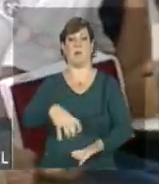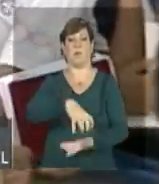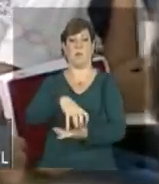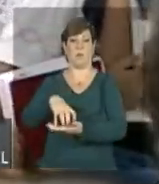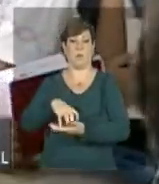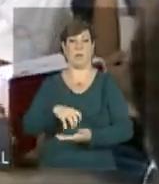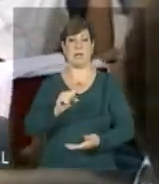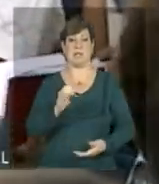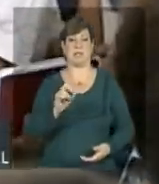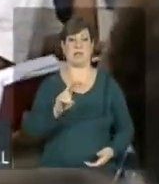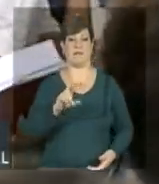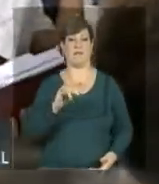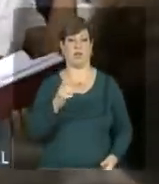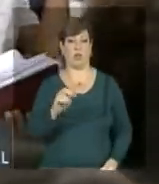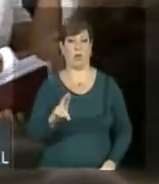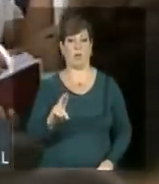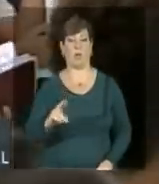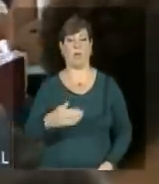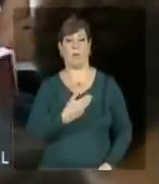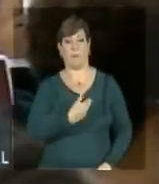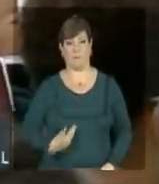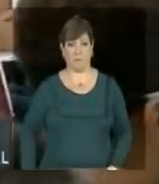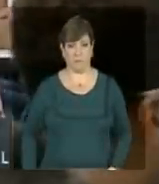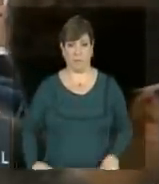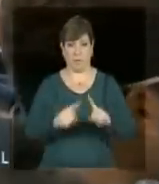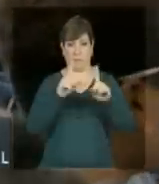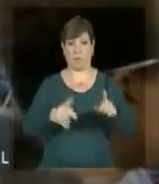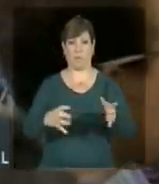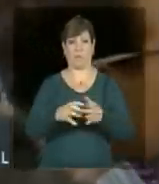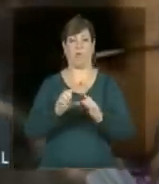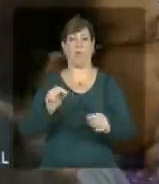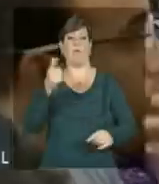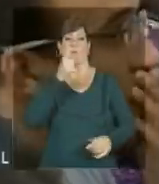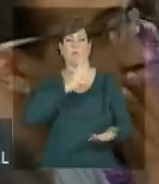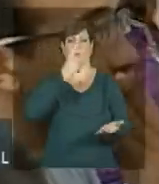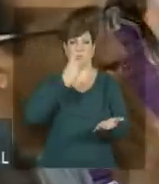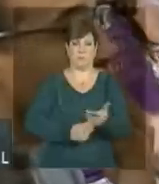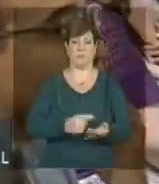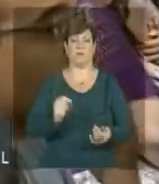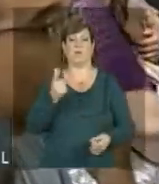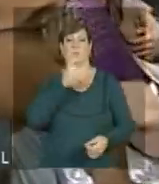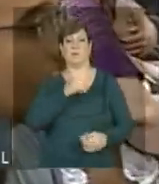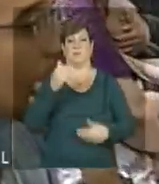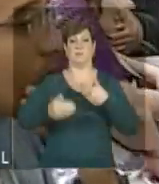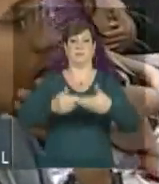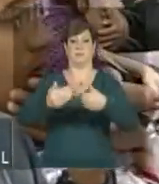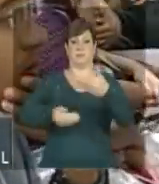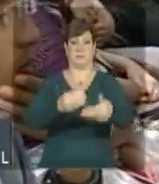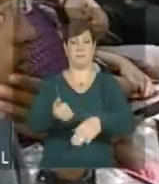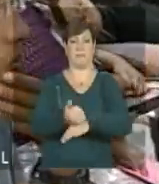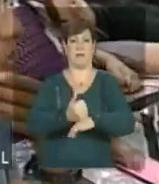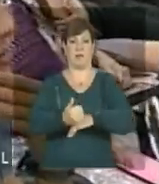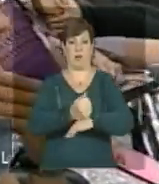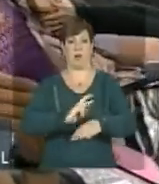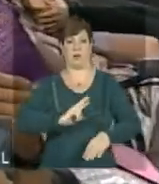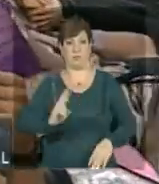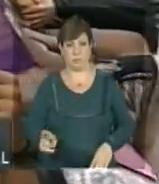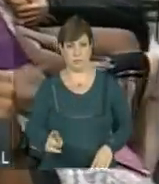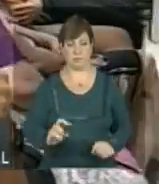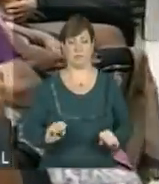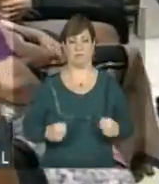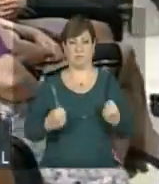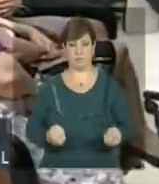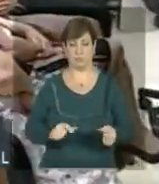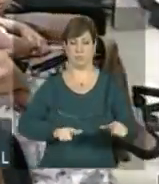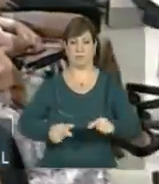servidores públicos que, comprometidos com o alcance de melhores resultados, direcionam esforços, recursos e criatividade